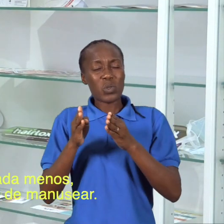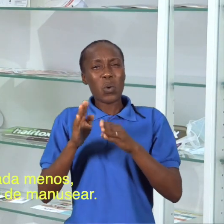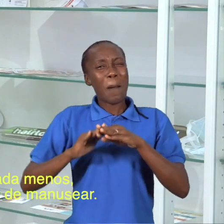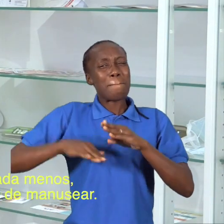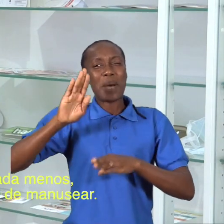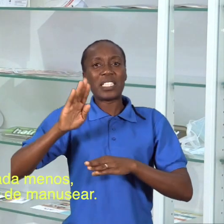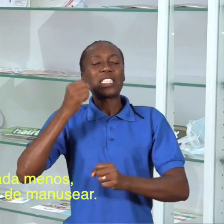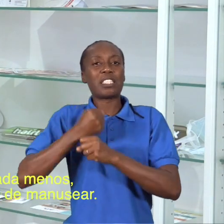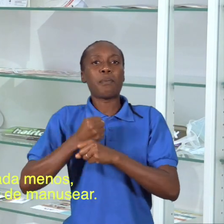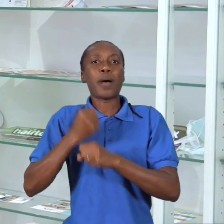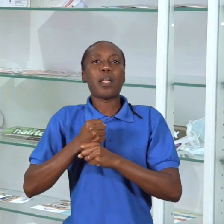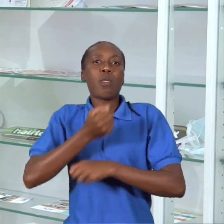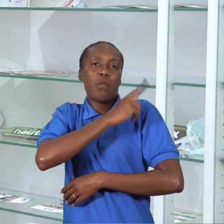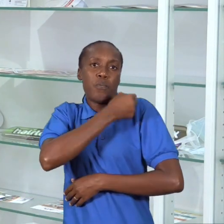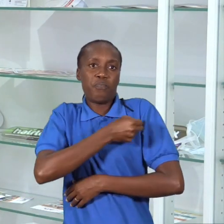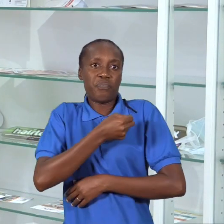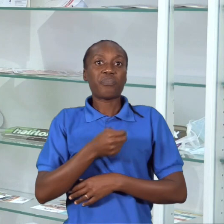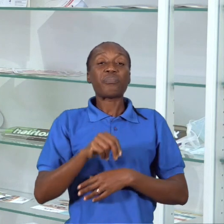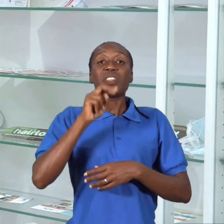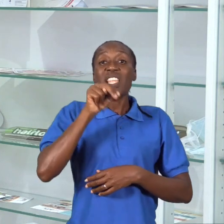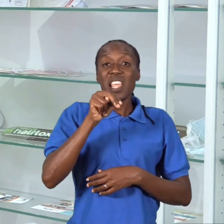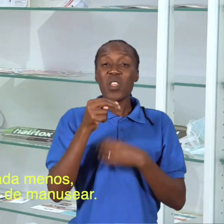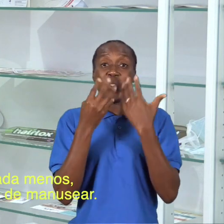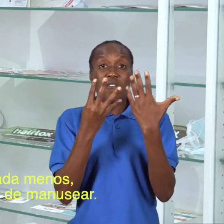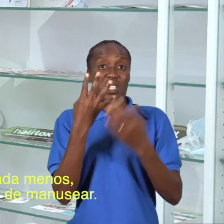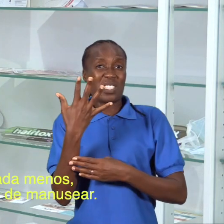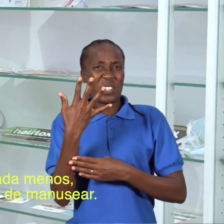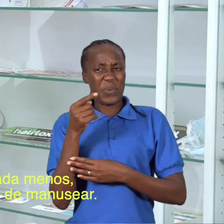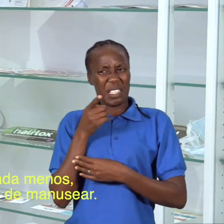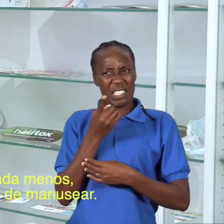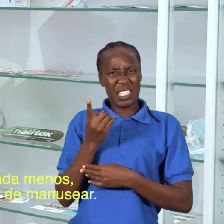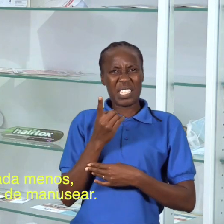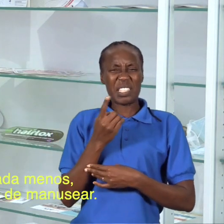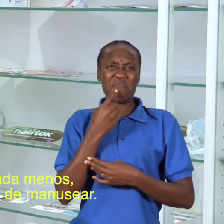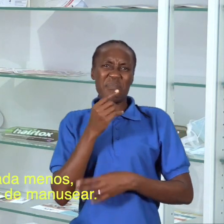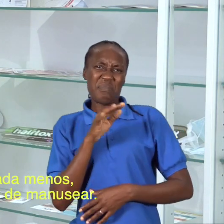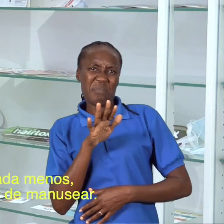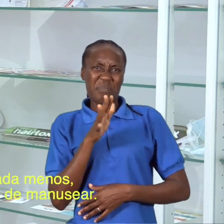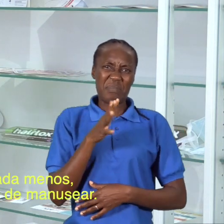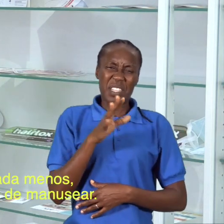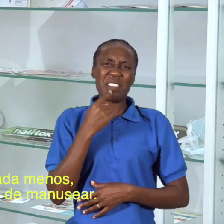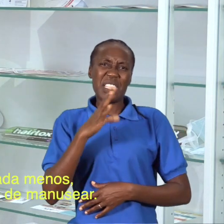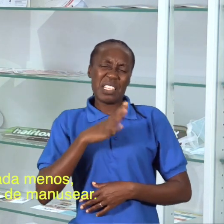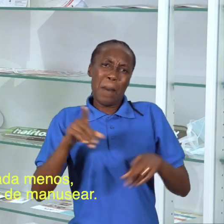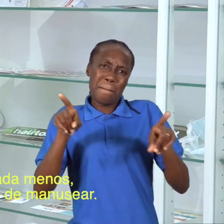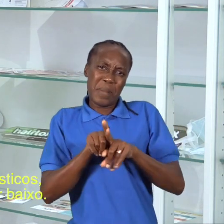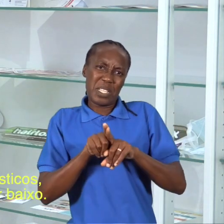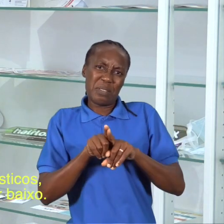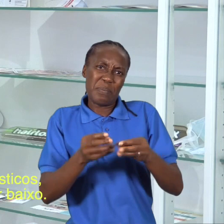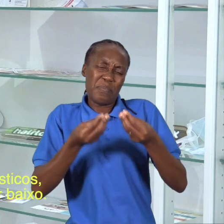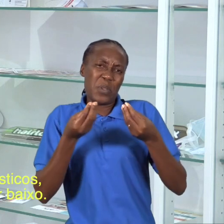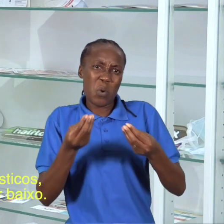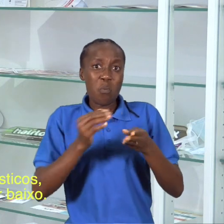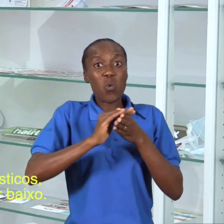As máscaras N95 não tem nada mais, nada menos, que quase a mesma forma de manusear.